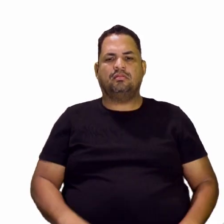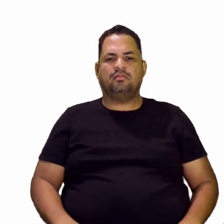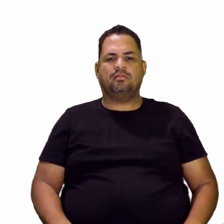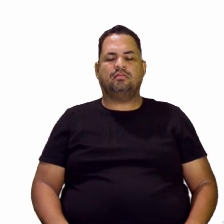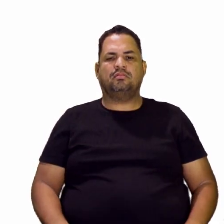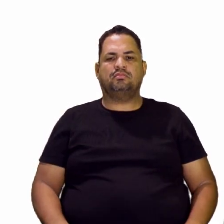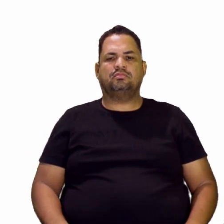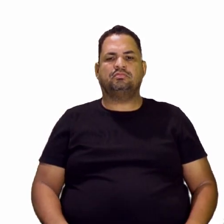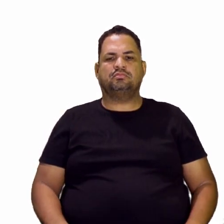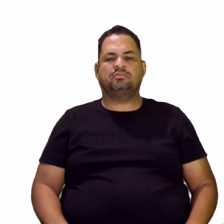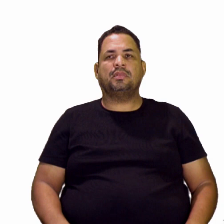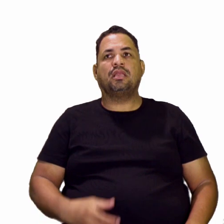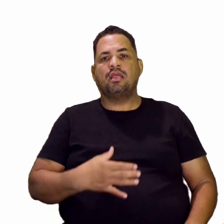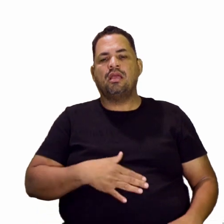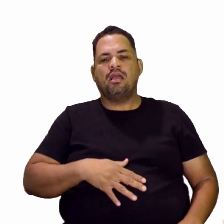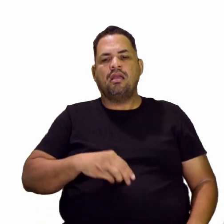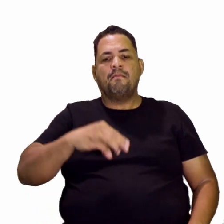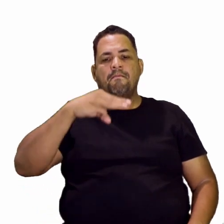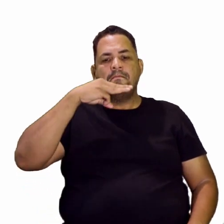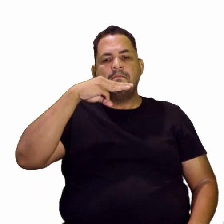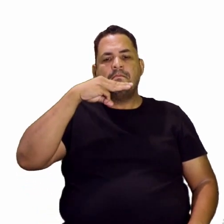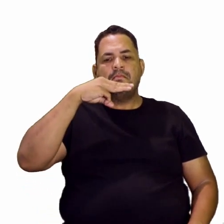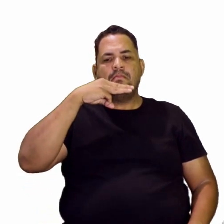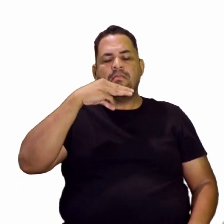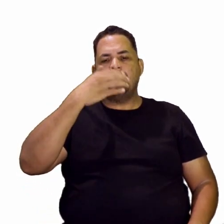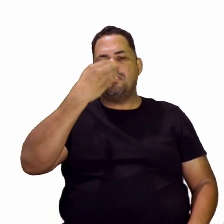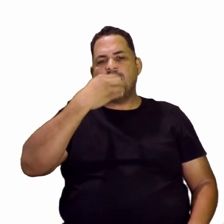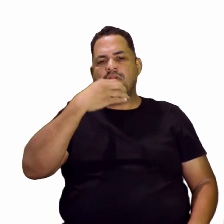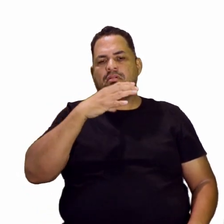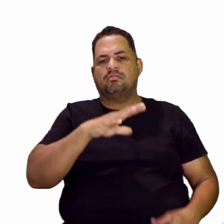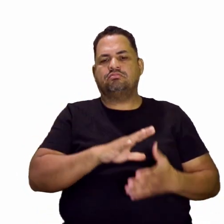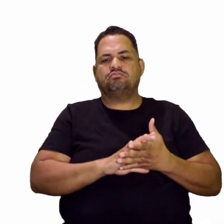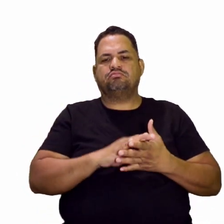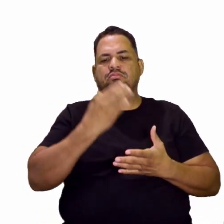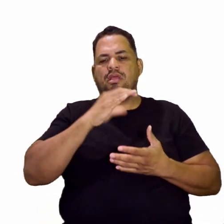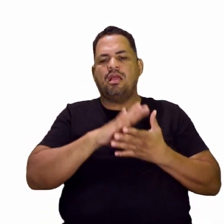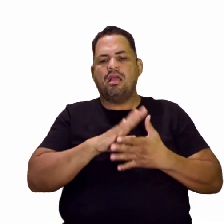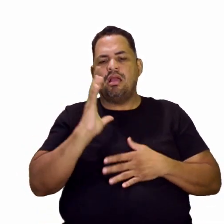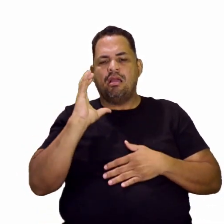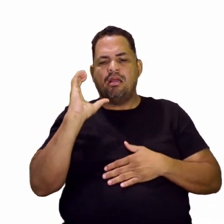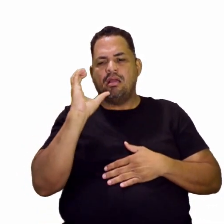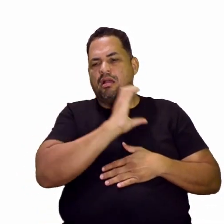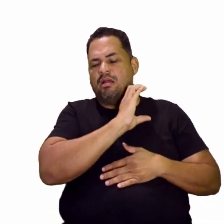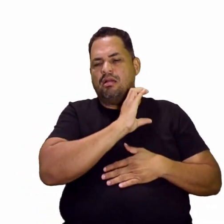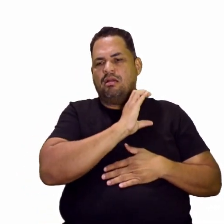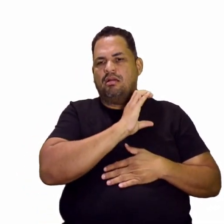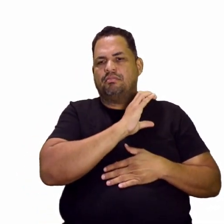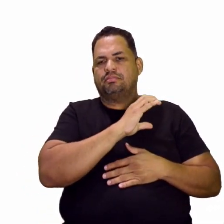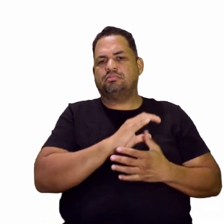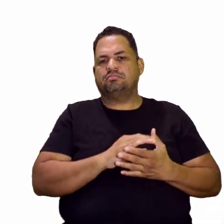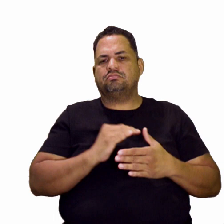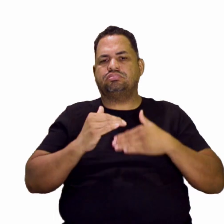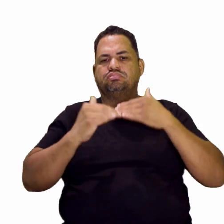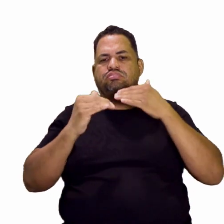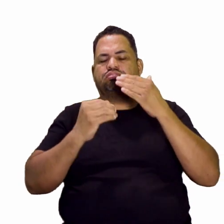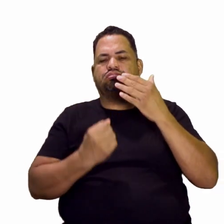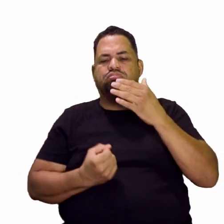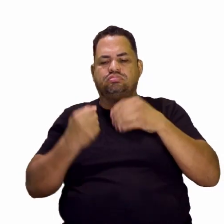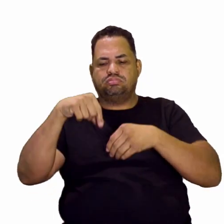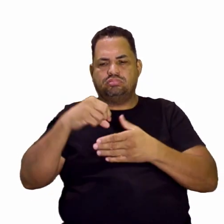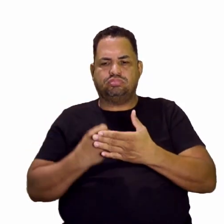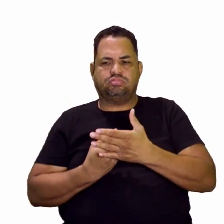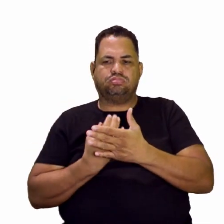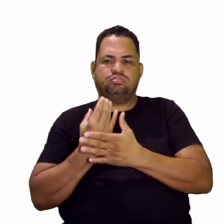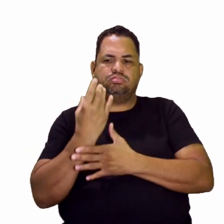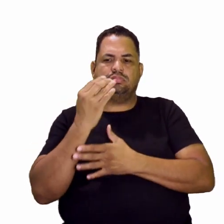outra fruta, eu quero que a manga fique madura mais rápido, ela cresça e dê manga mais rápido. Então eles vão lá